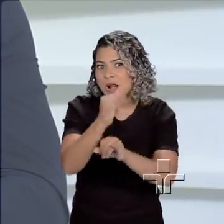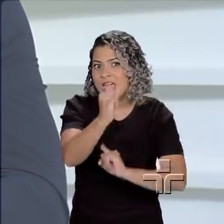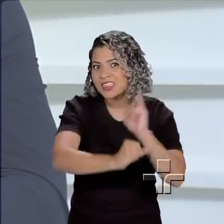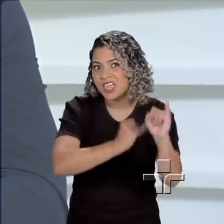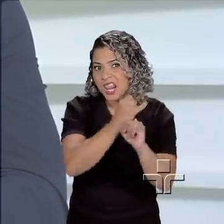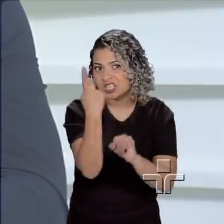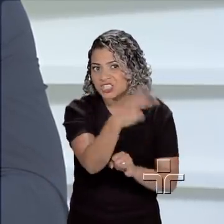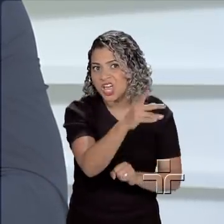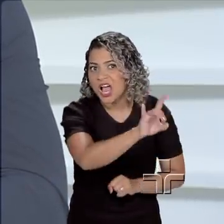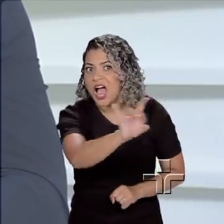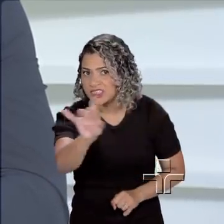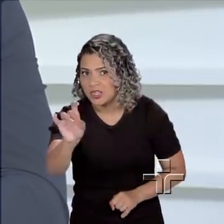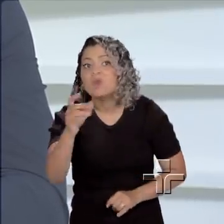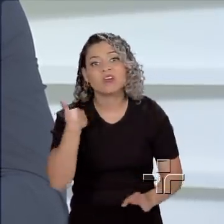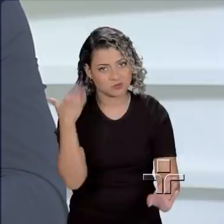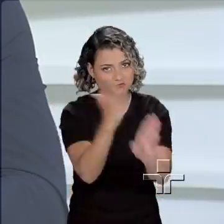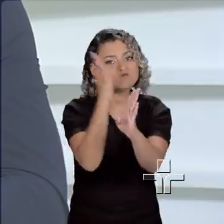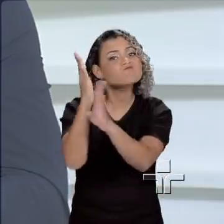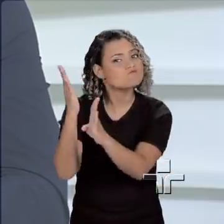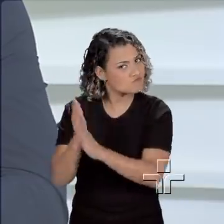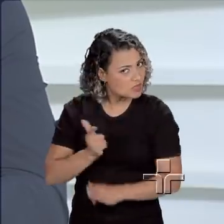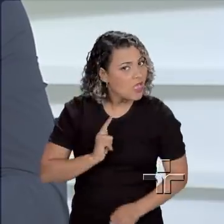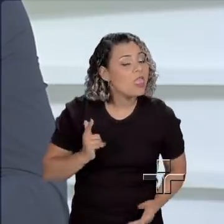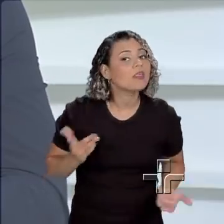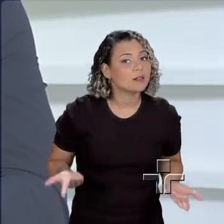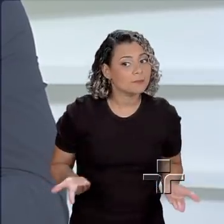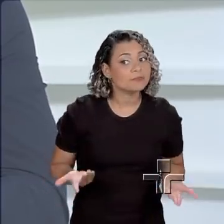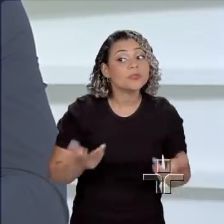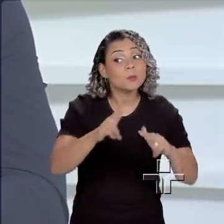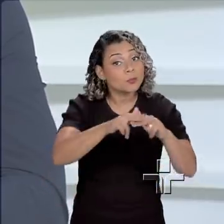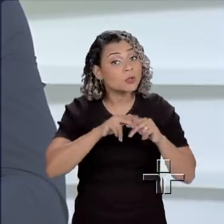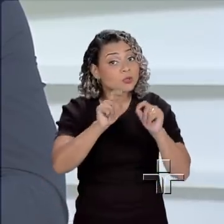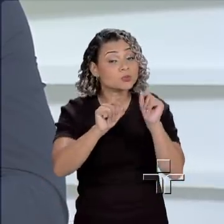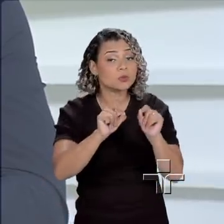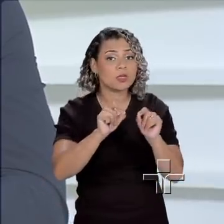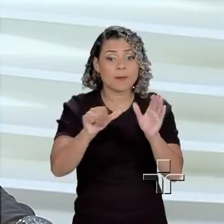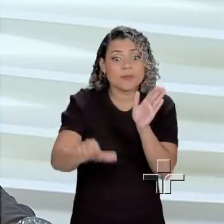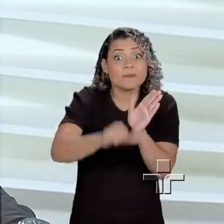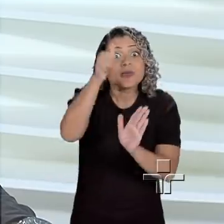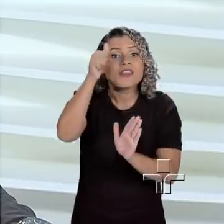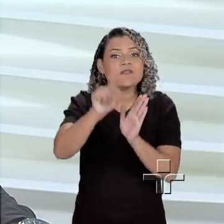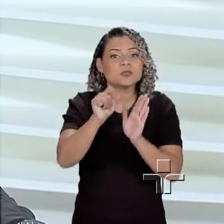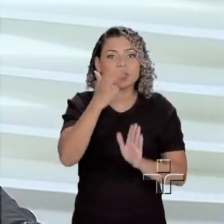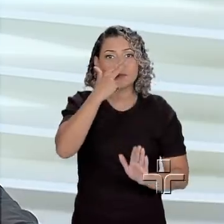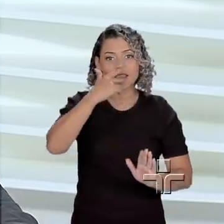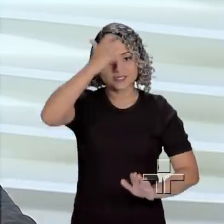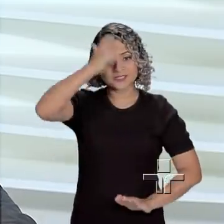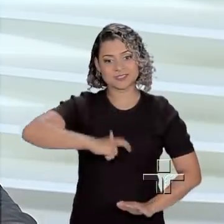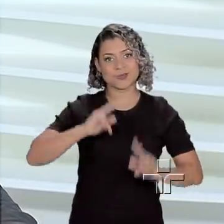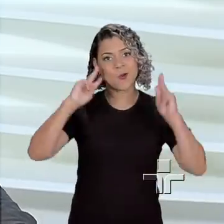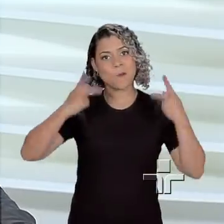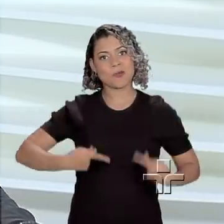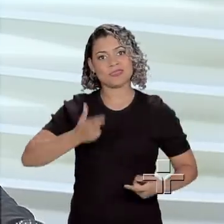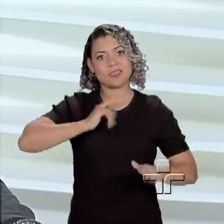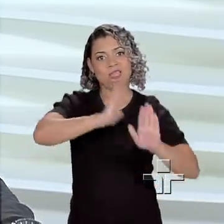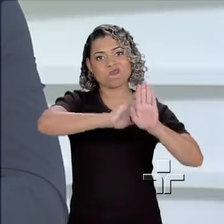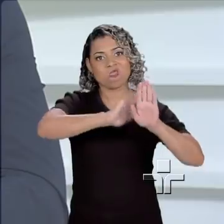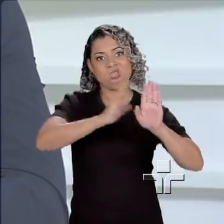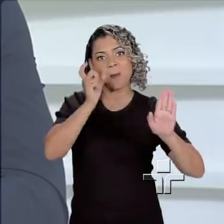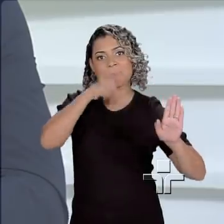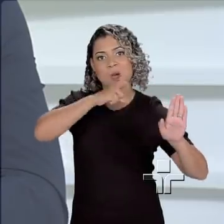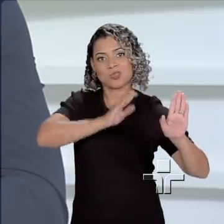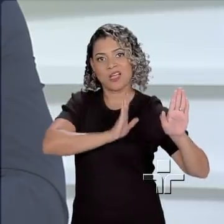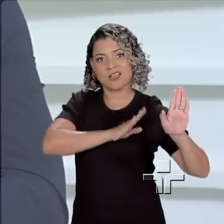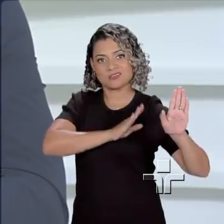é, como poder... A gente está, como Homo sapiens também, vendo a primeira vez a nossa maldade pela internet. Queria ouvir do senhor